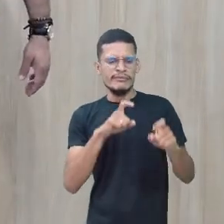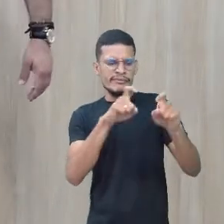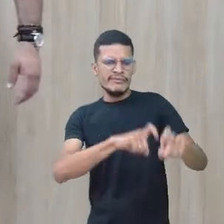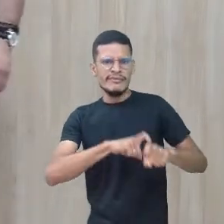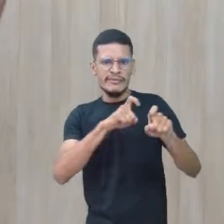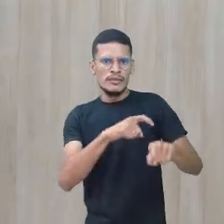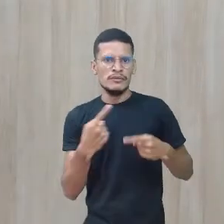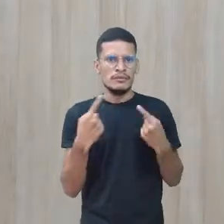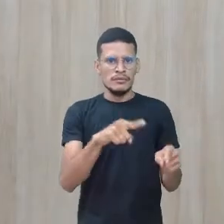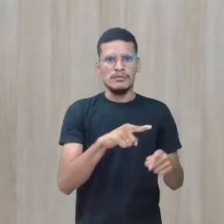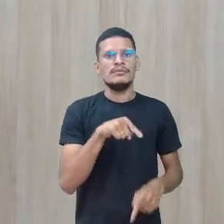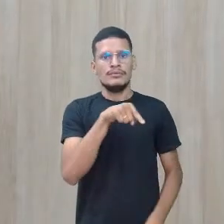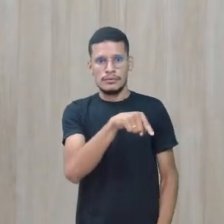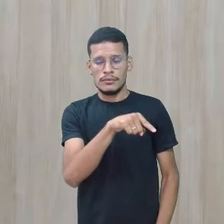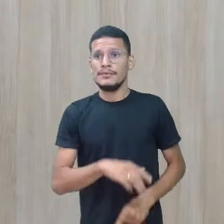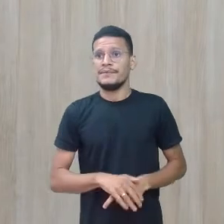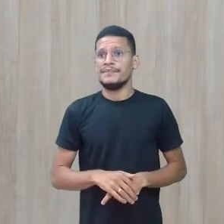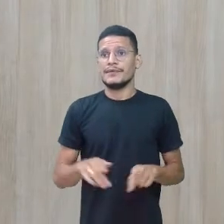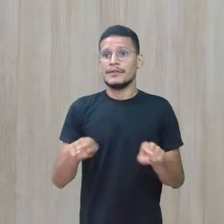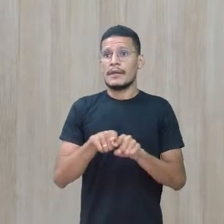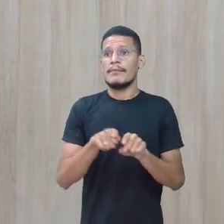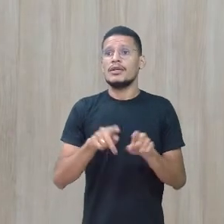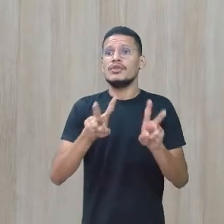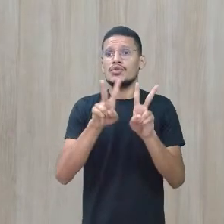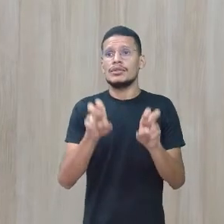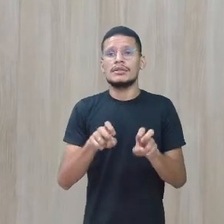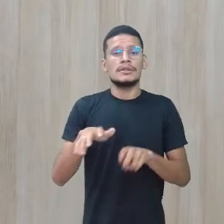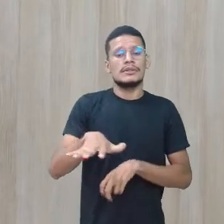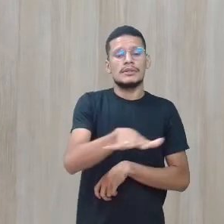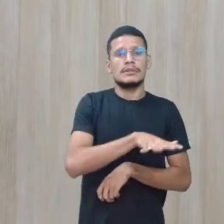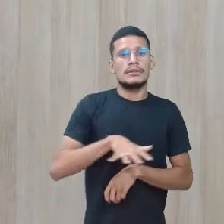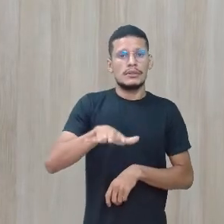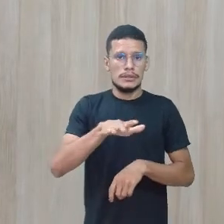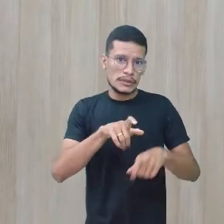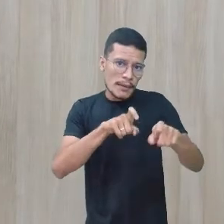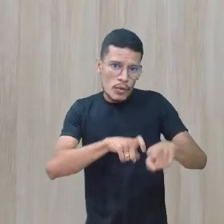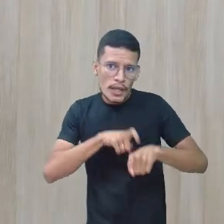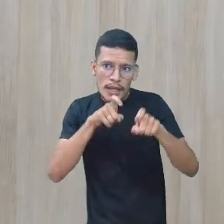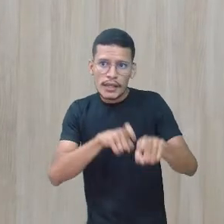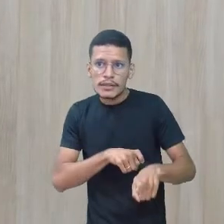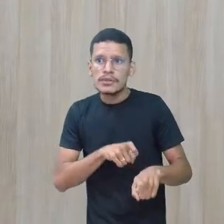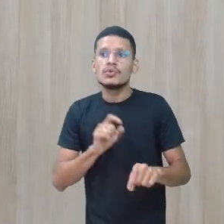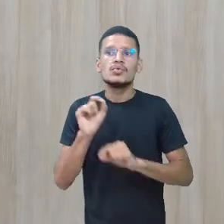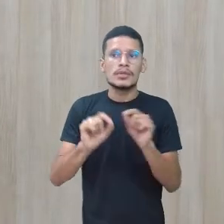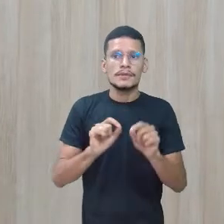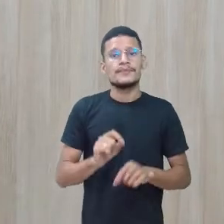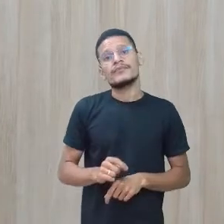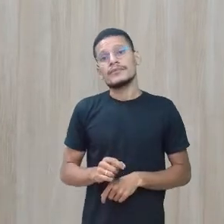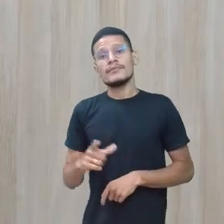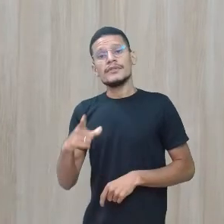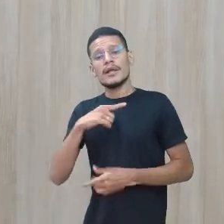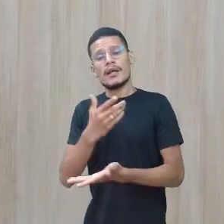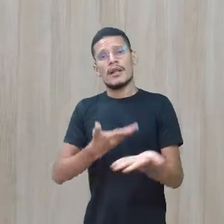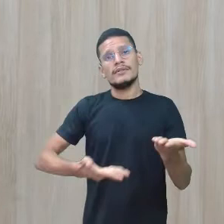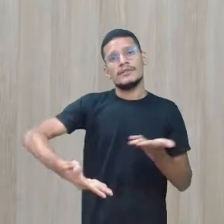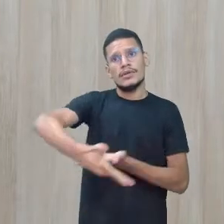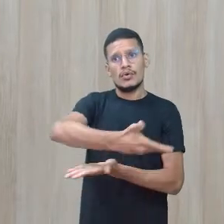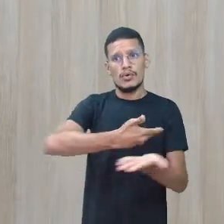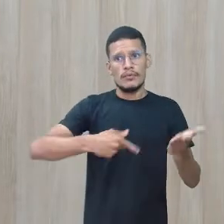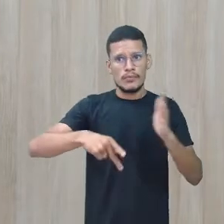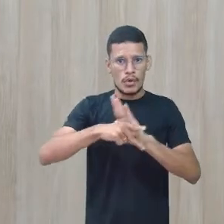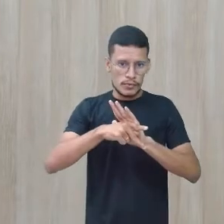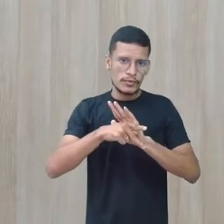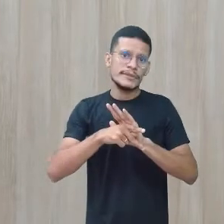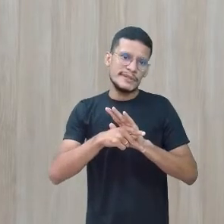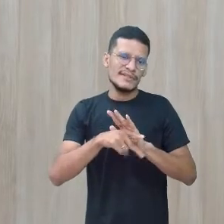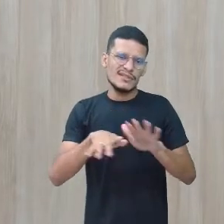né, e sobre a terra e os camponeses, nessa relação aqui, né, da